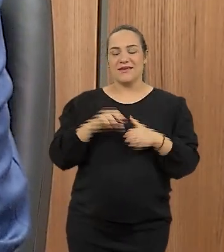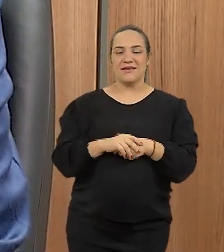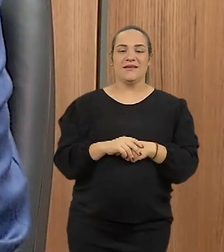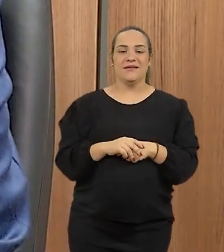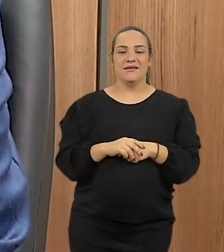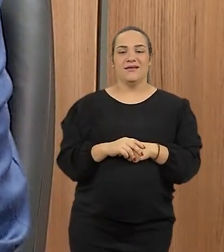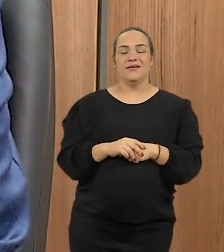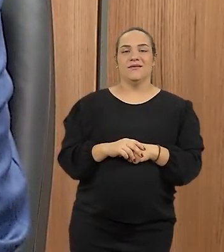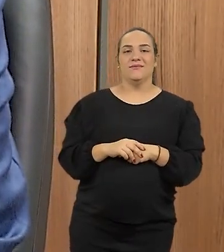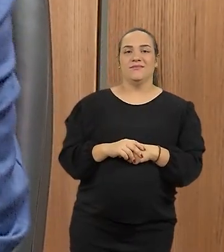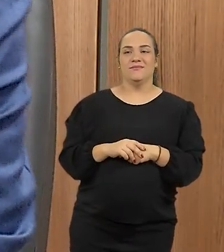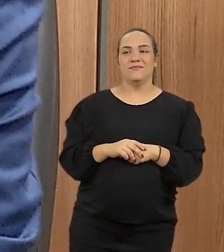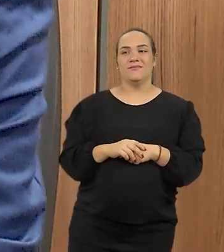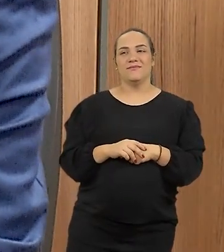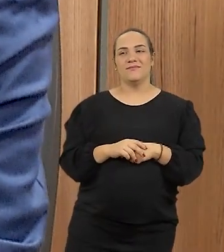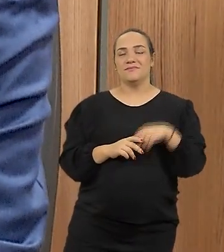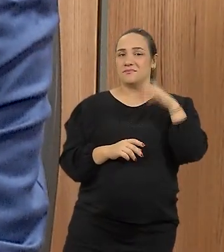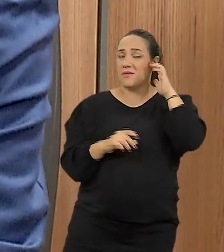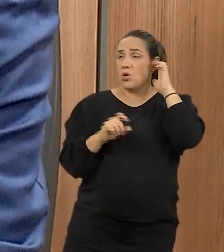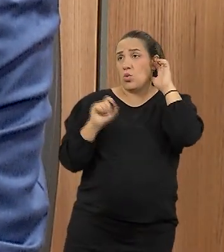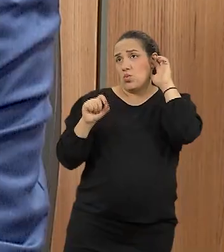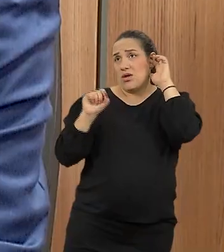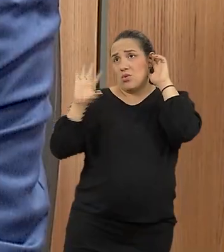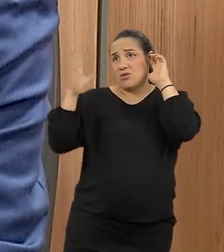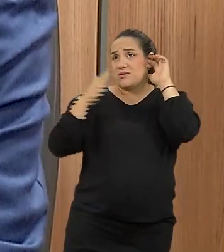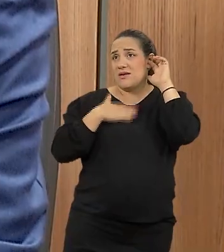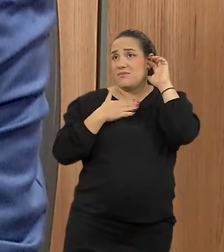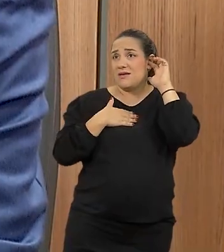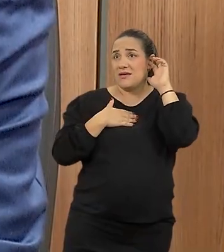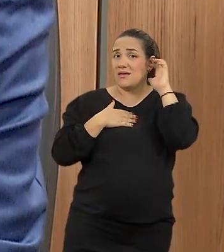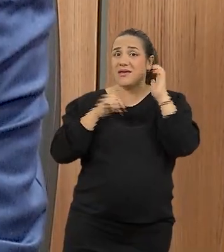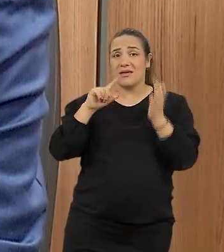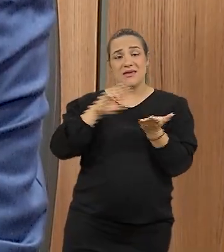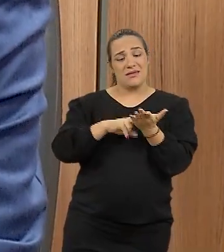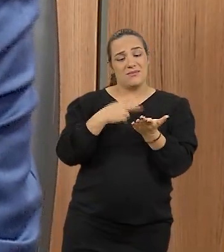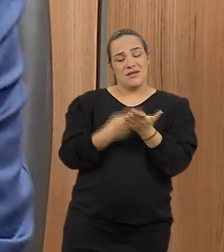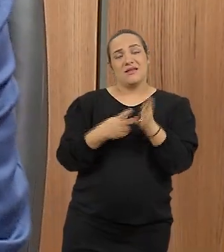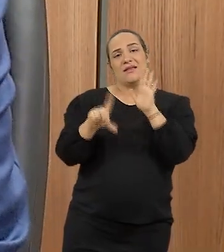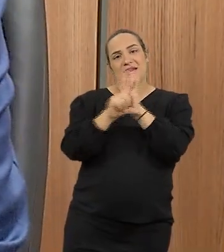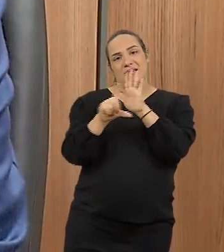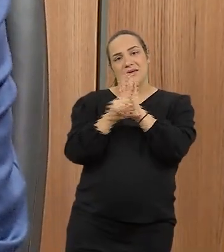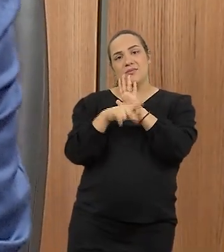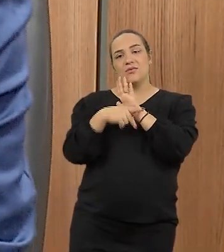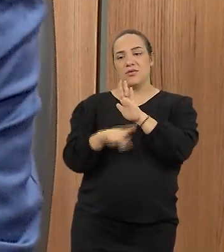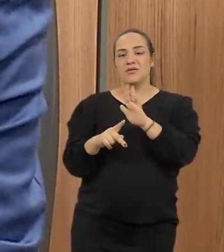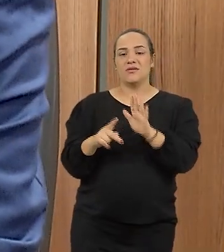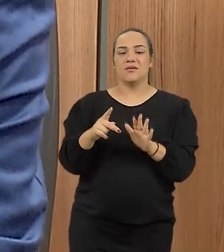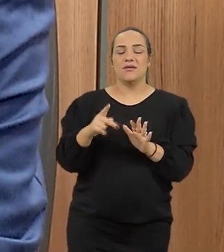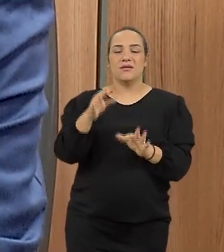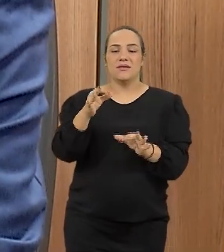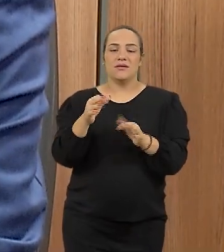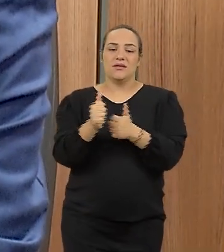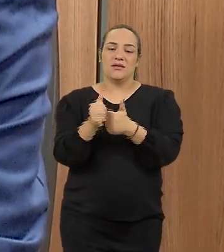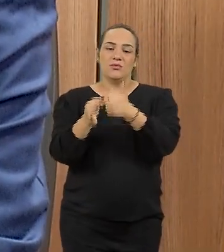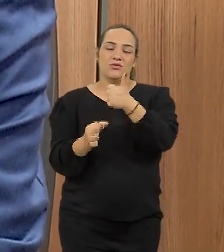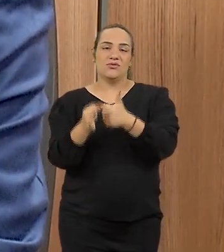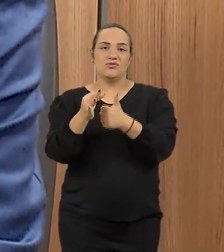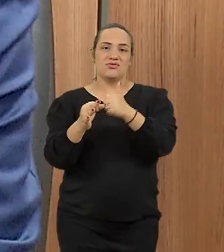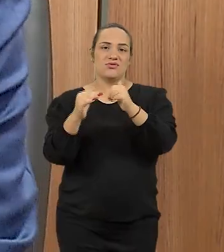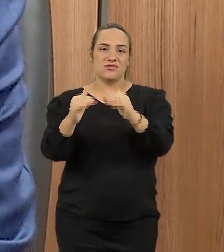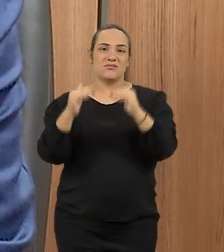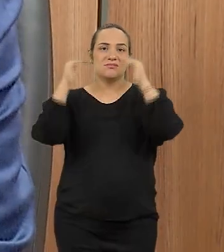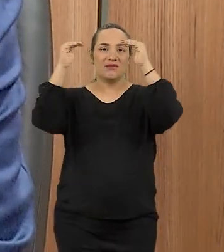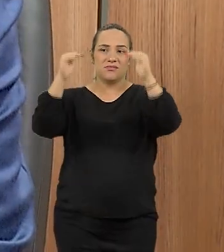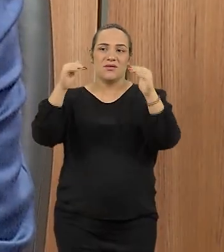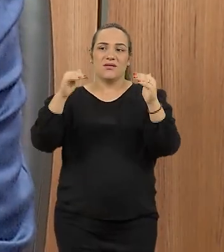né? E o que está acontecendo para mim é um fenômeno de interpretação da lei pelos tribunais superiores,